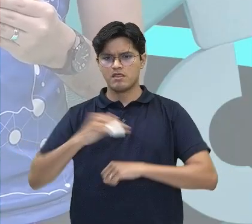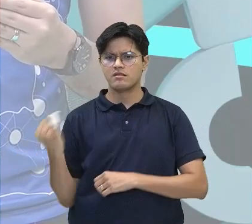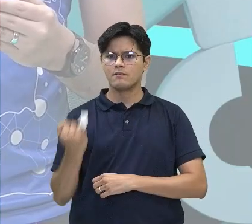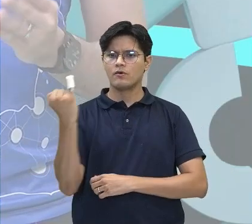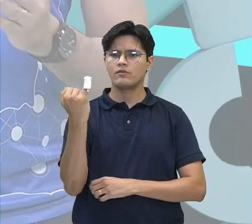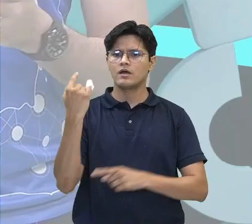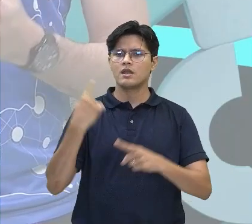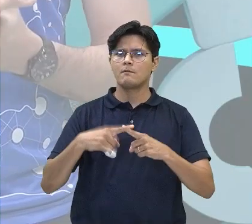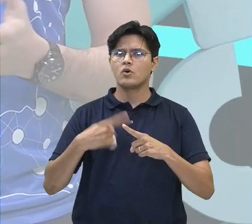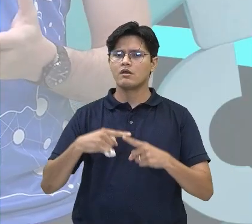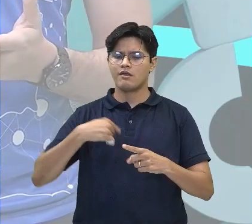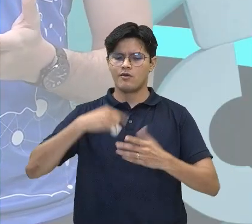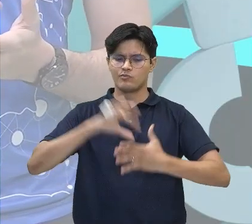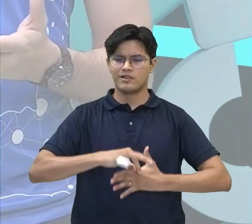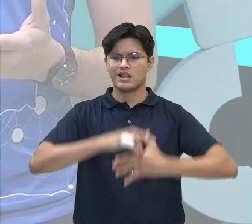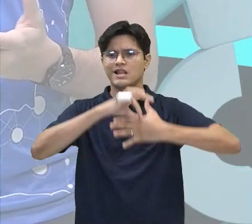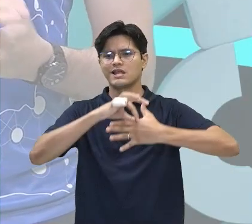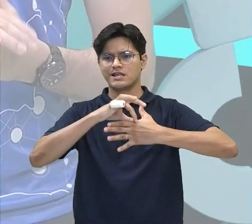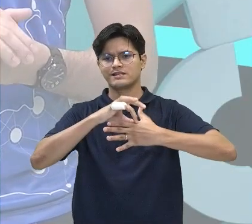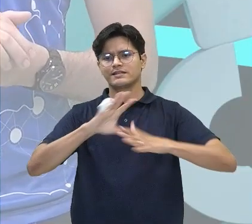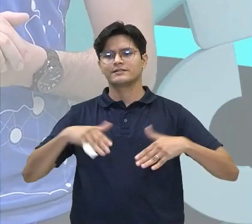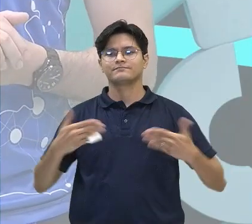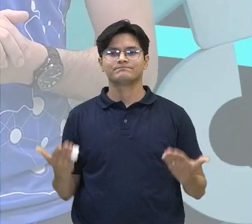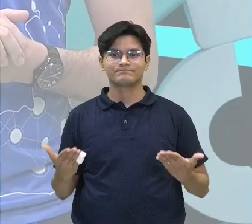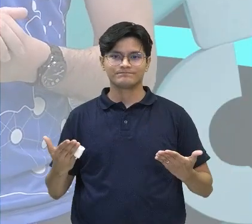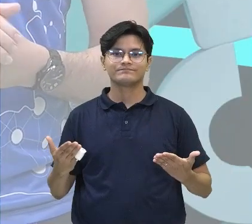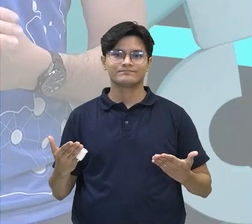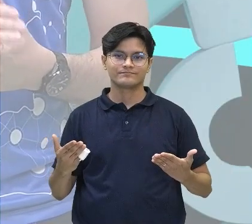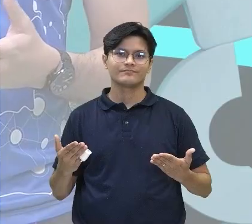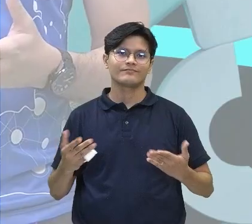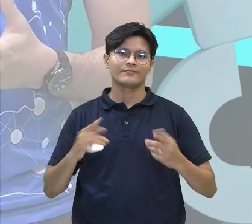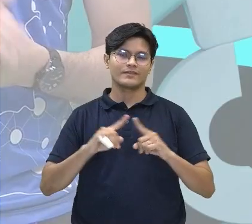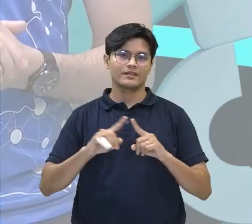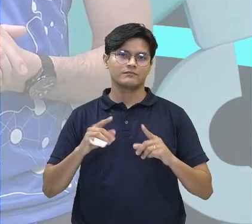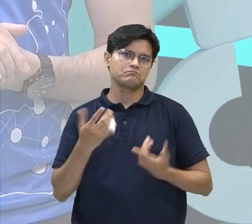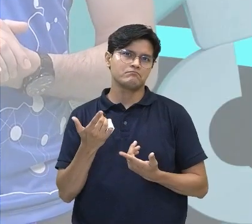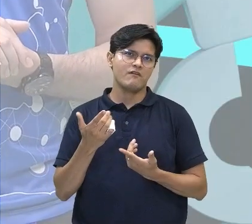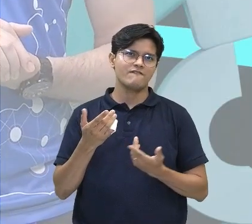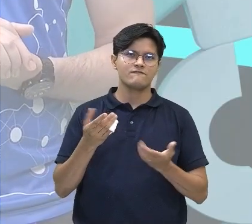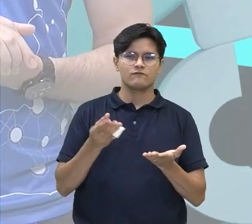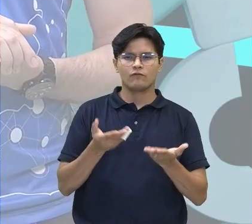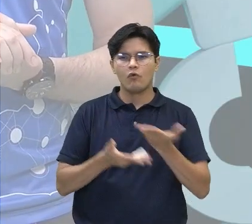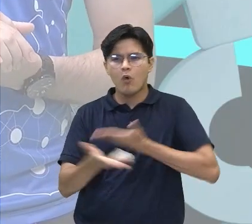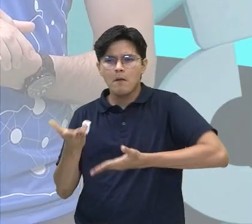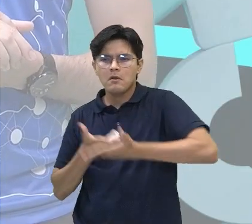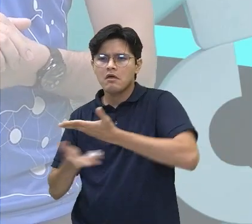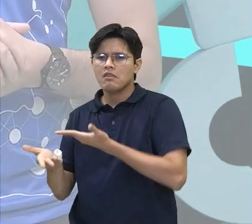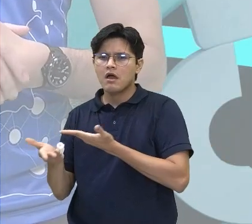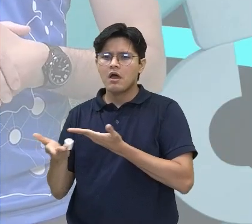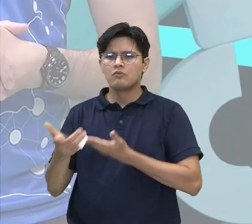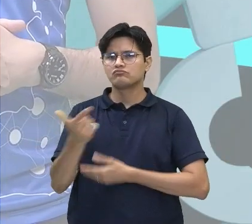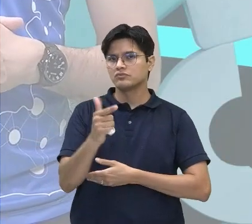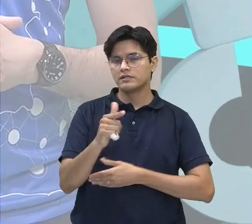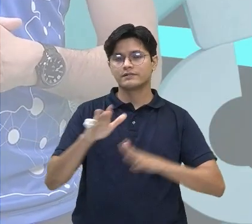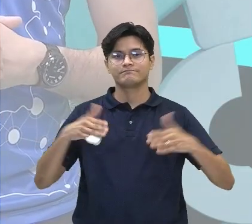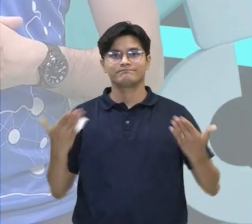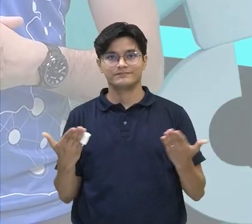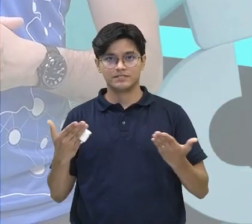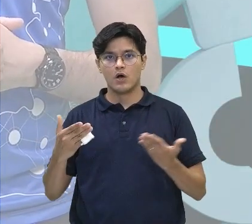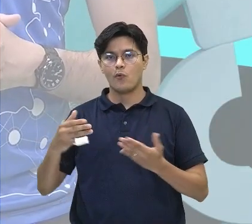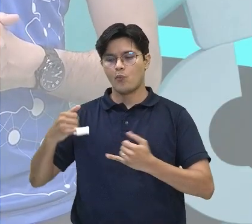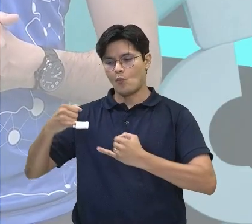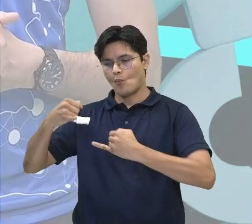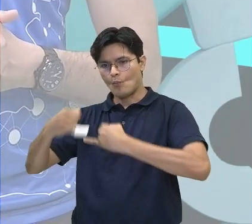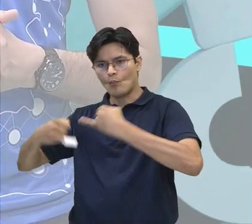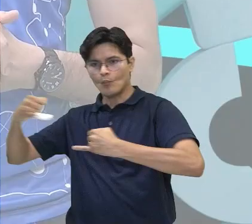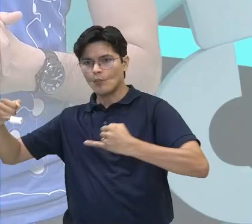um líder. Como eu falei, elas não têm essa ideia de colaboratividade. Então a linha defende que sua função de